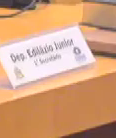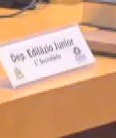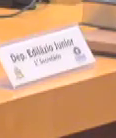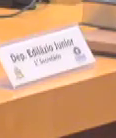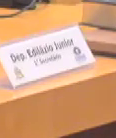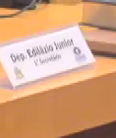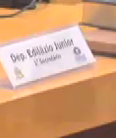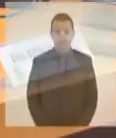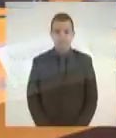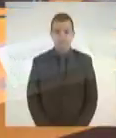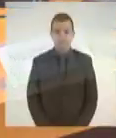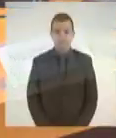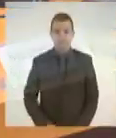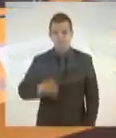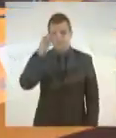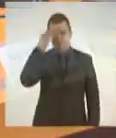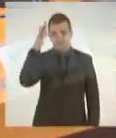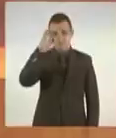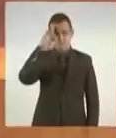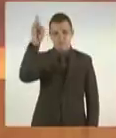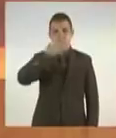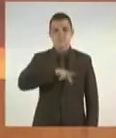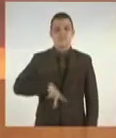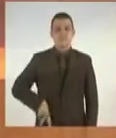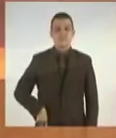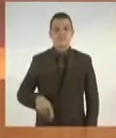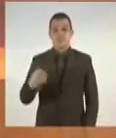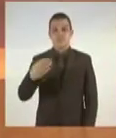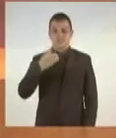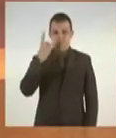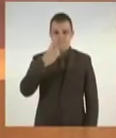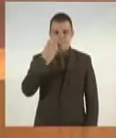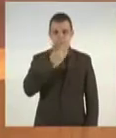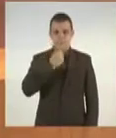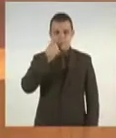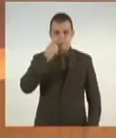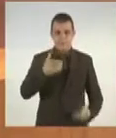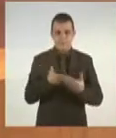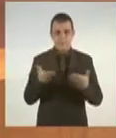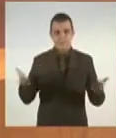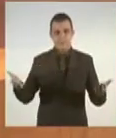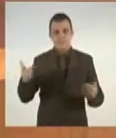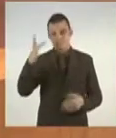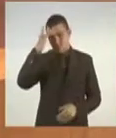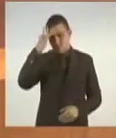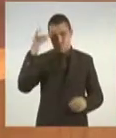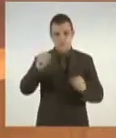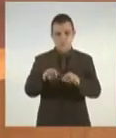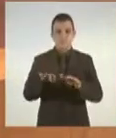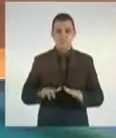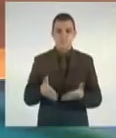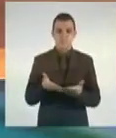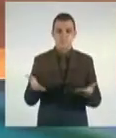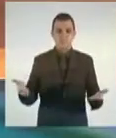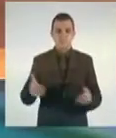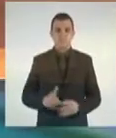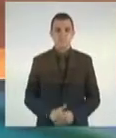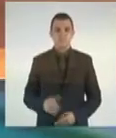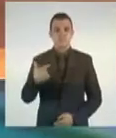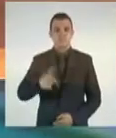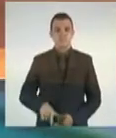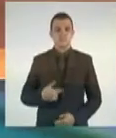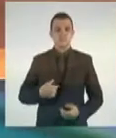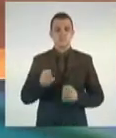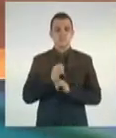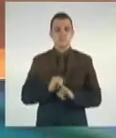Obrigado, senhor presidente, deputados, deputadas, plenário. Mais uma vez, reiterar o